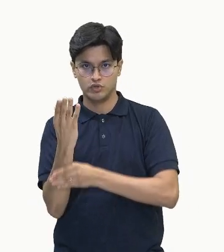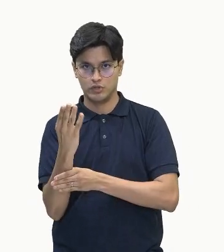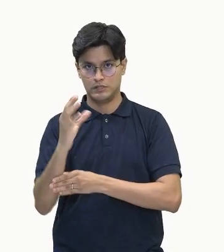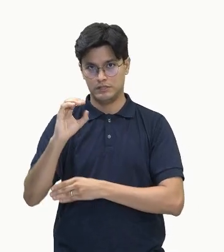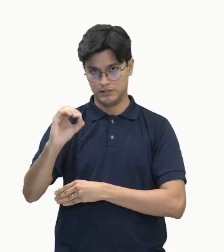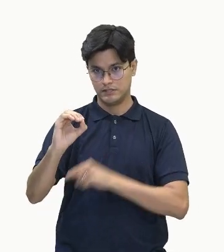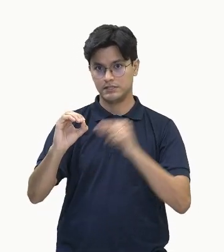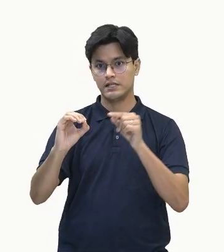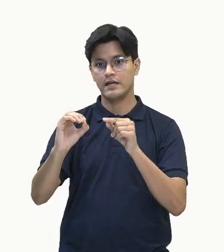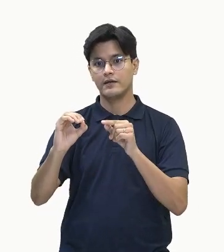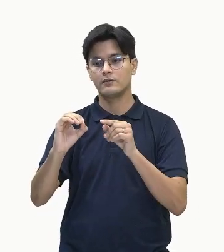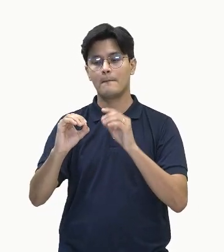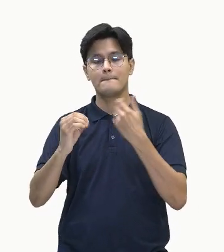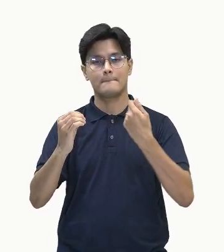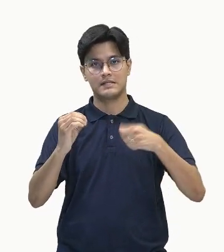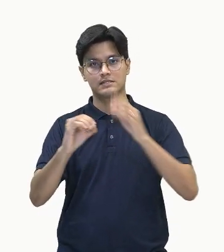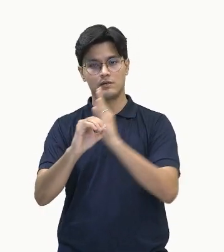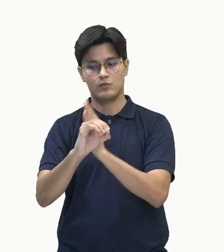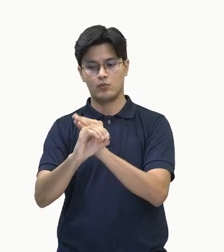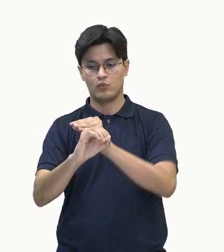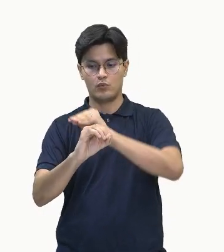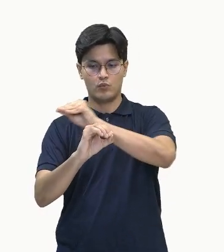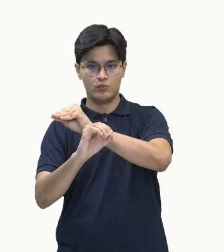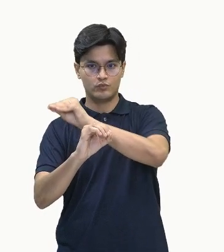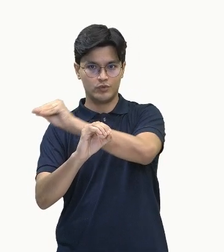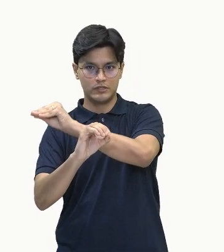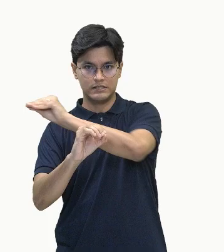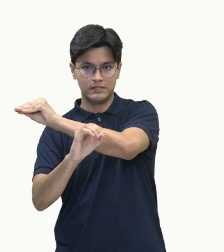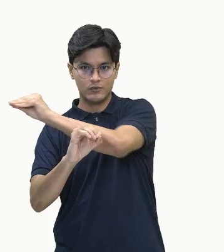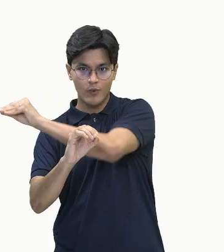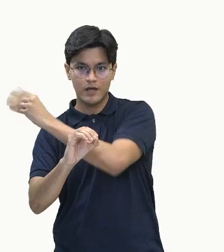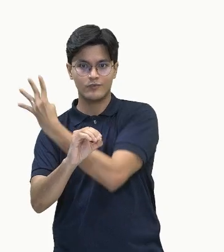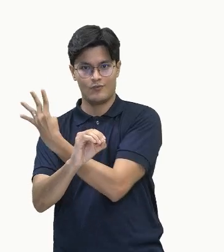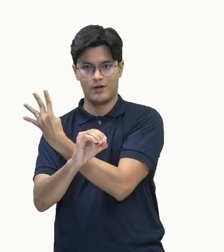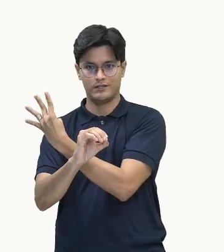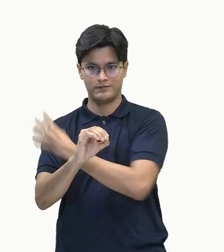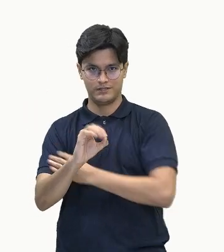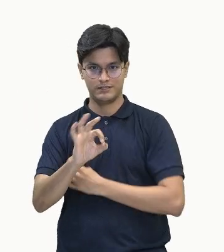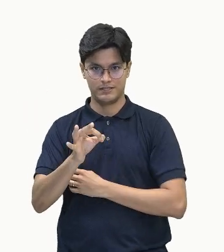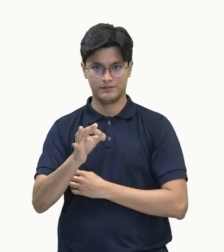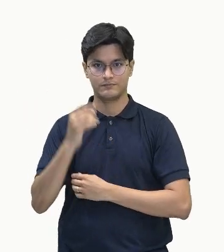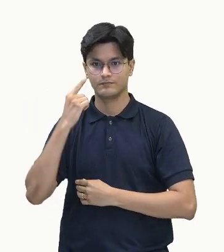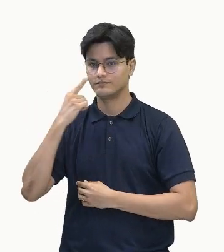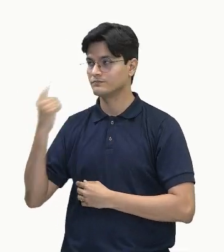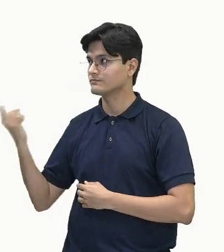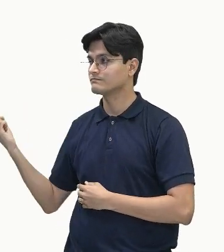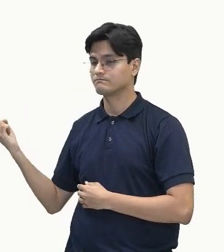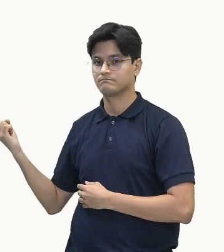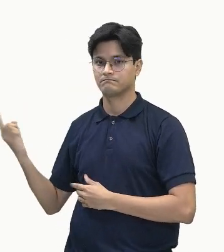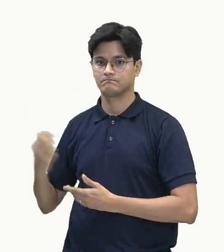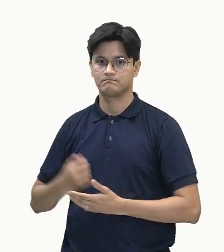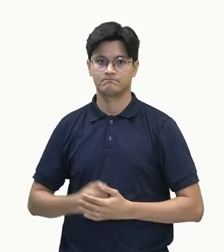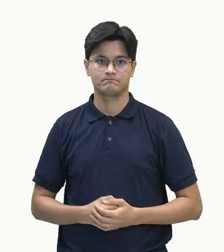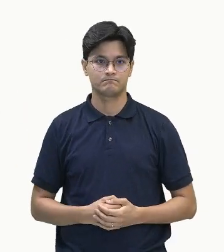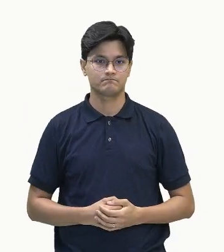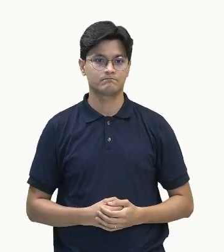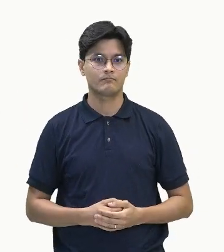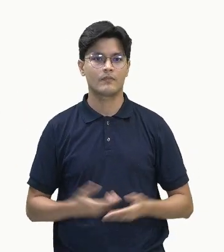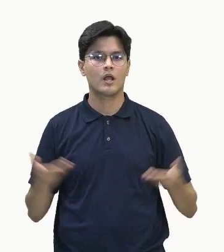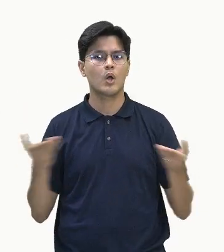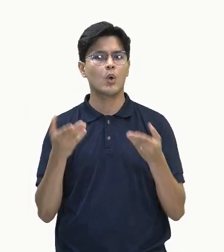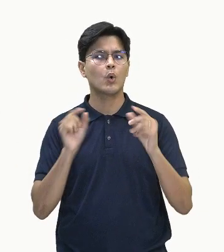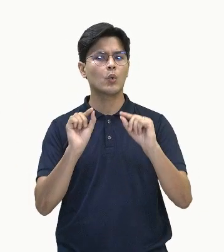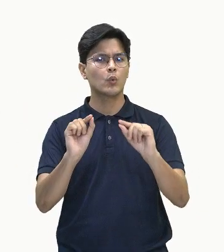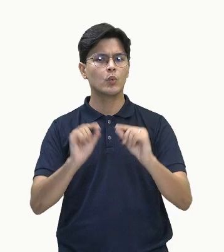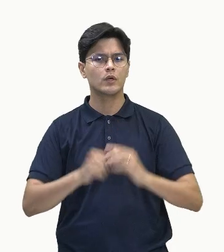4 unidades, iremos parar bem aqui. Tá legal? Bem aqui, agora sim. E a partir daqui agora, a